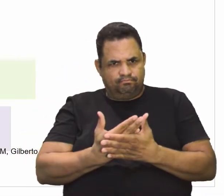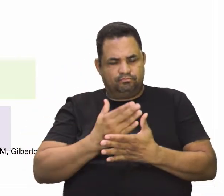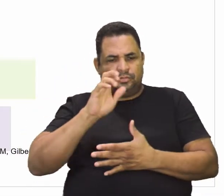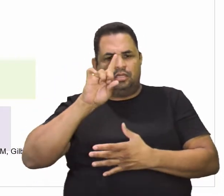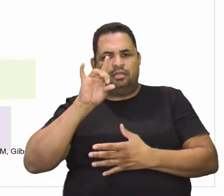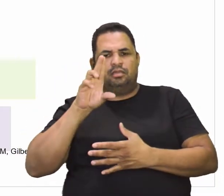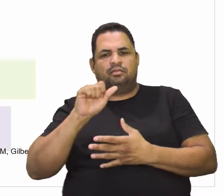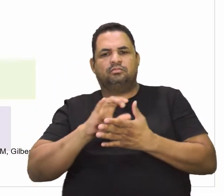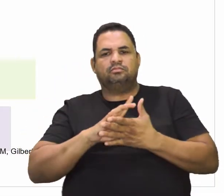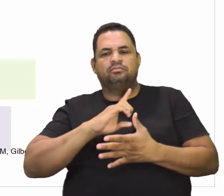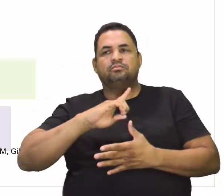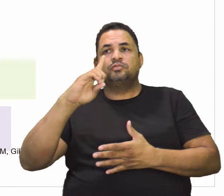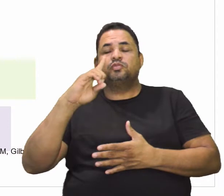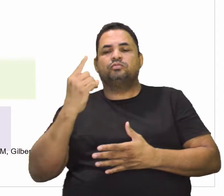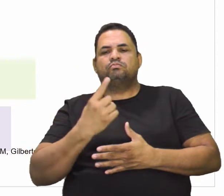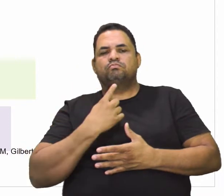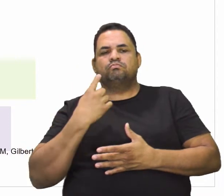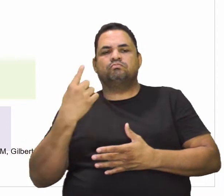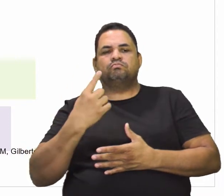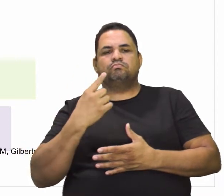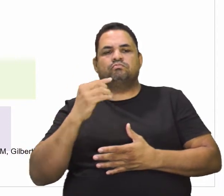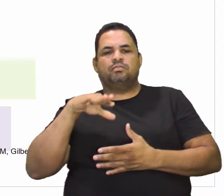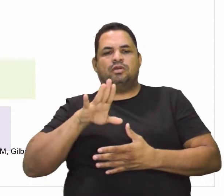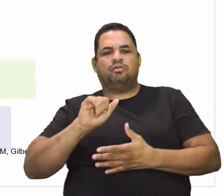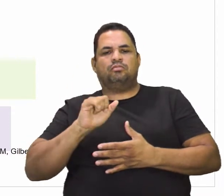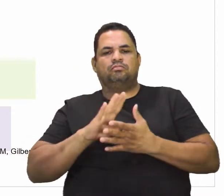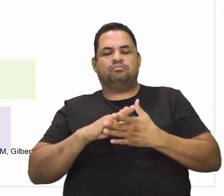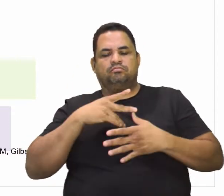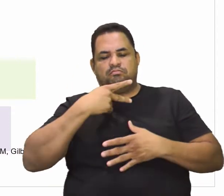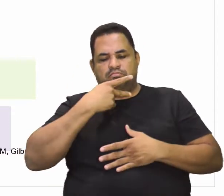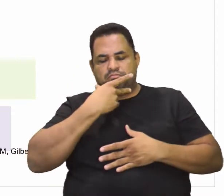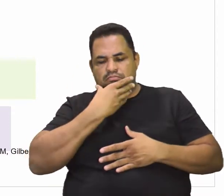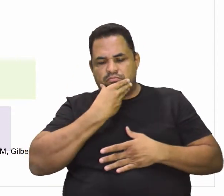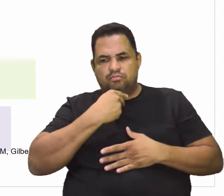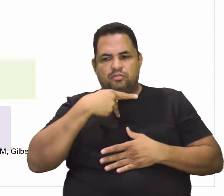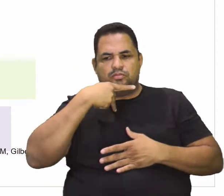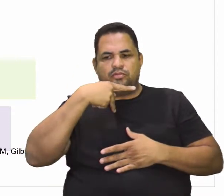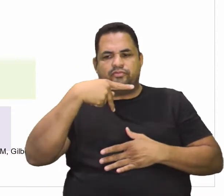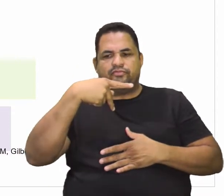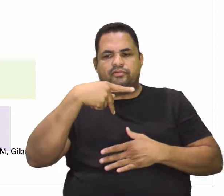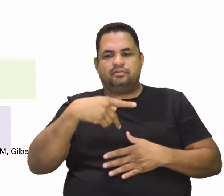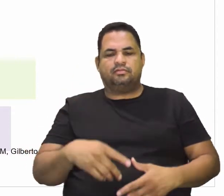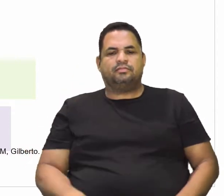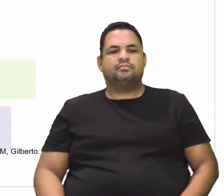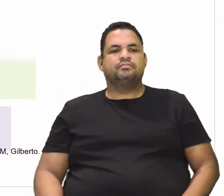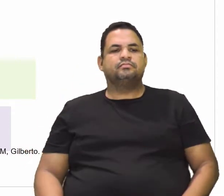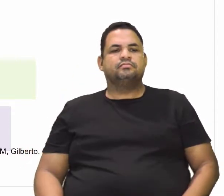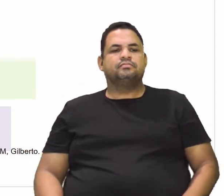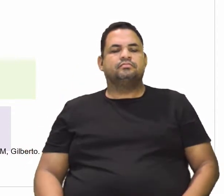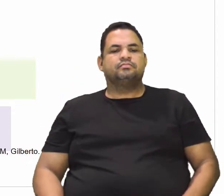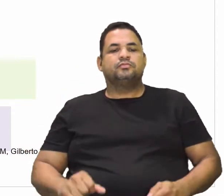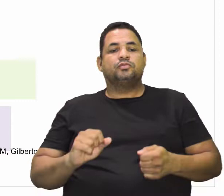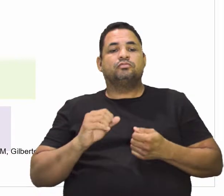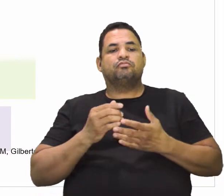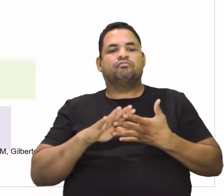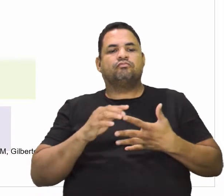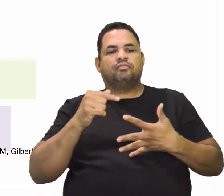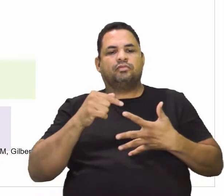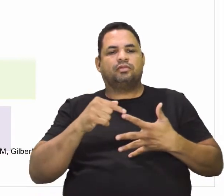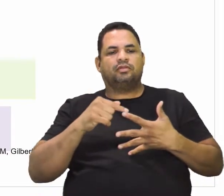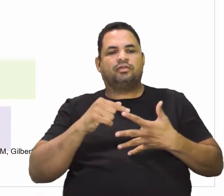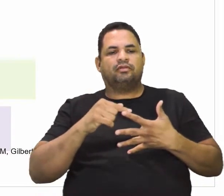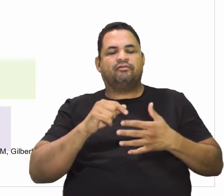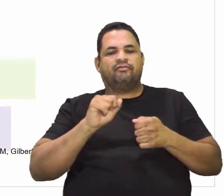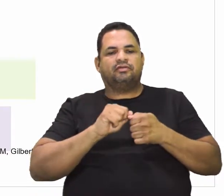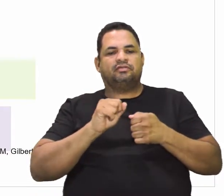Alá, Deus único e Maomé como seu profeta. Outro princípio, fazer 5